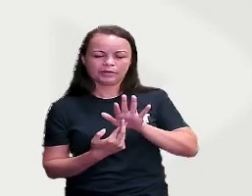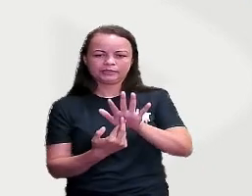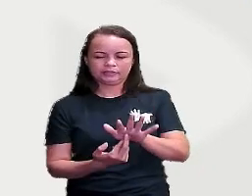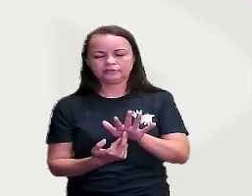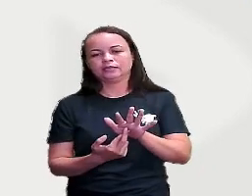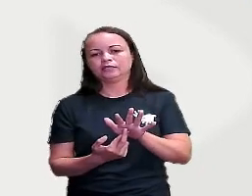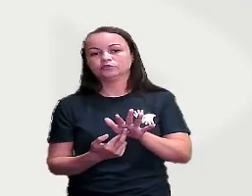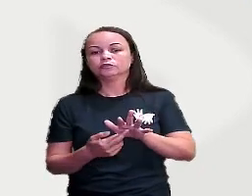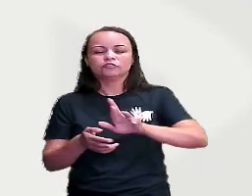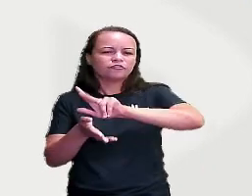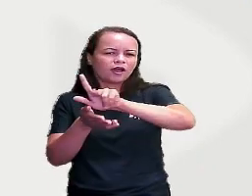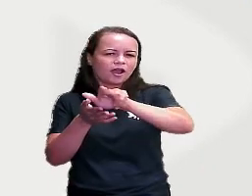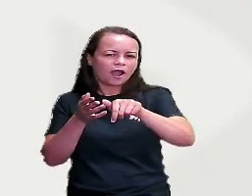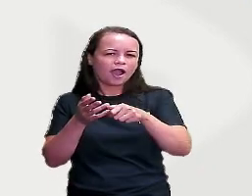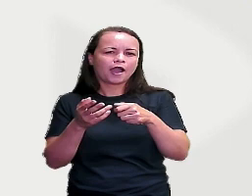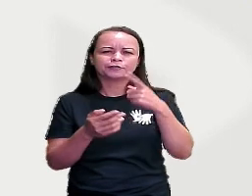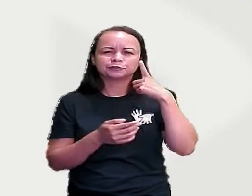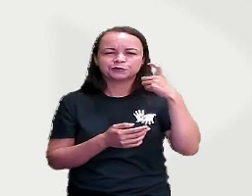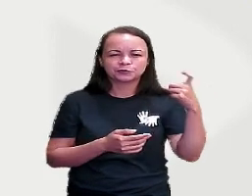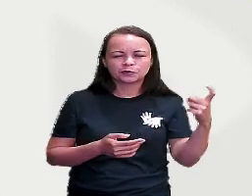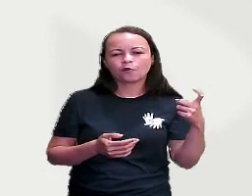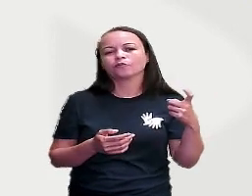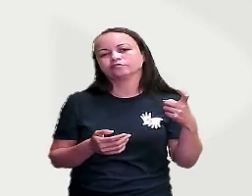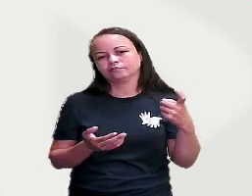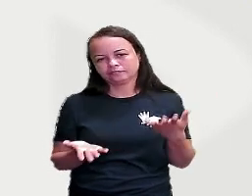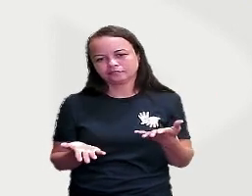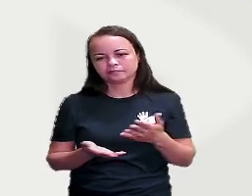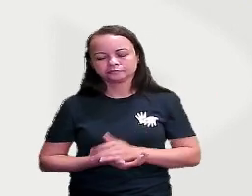de várias situações, né?